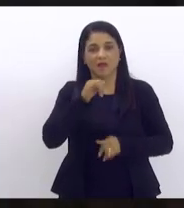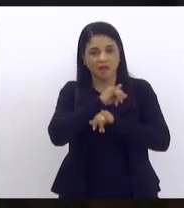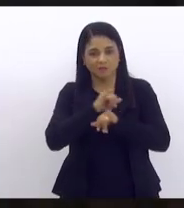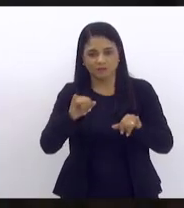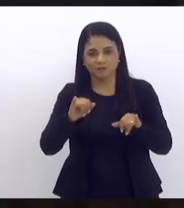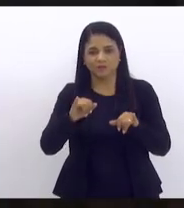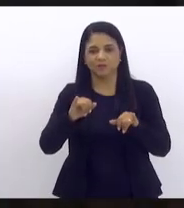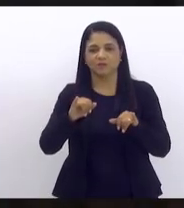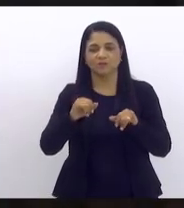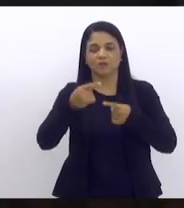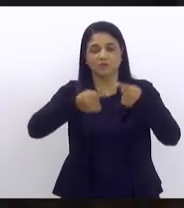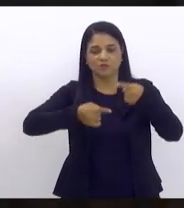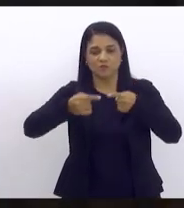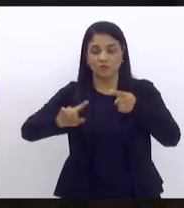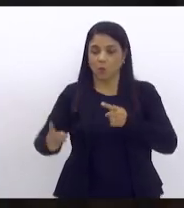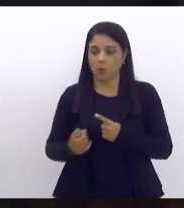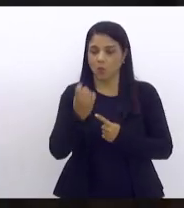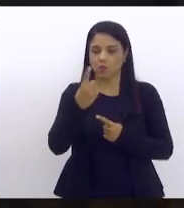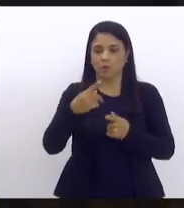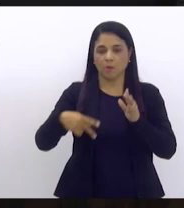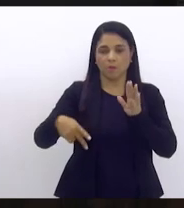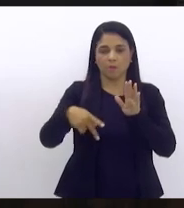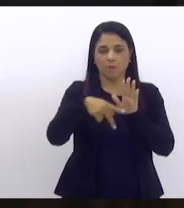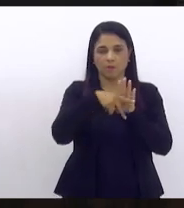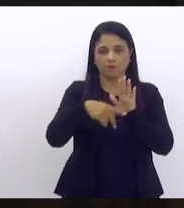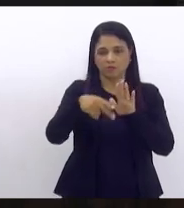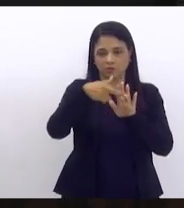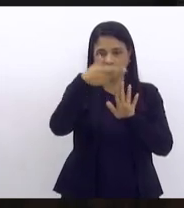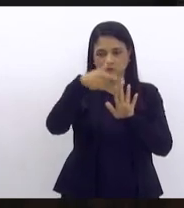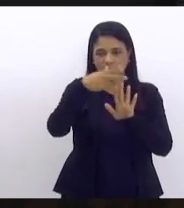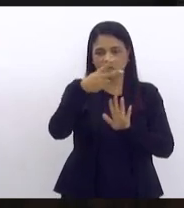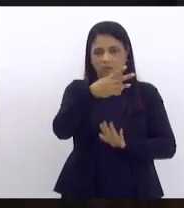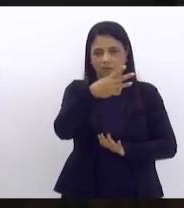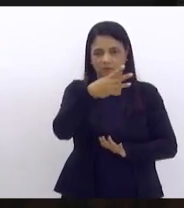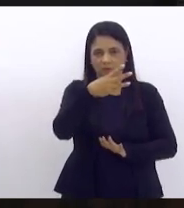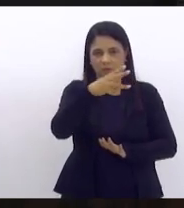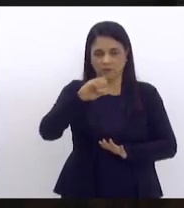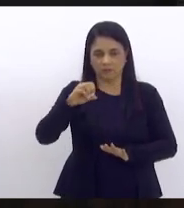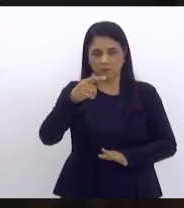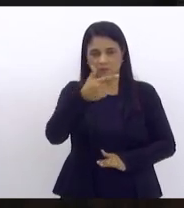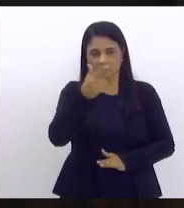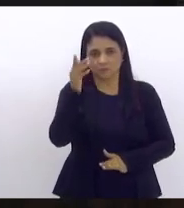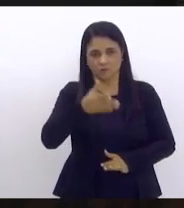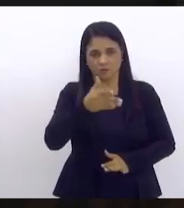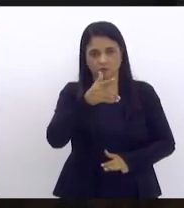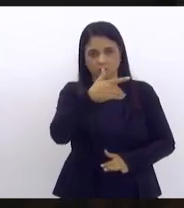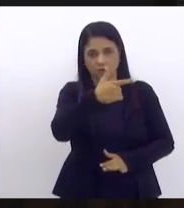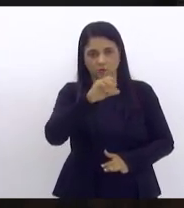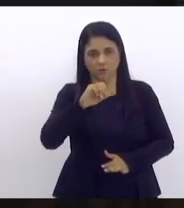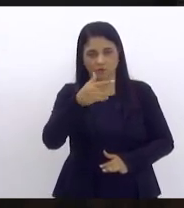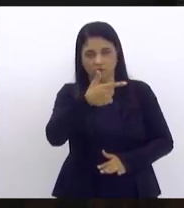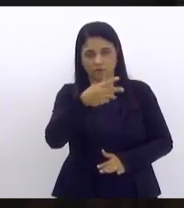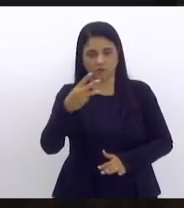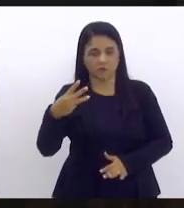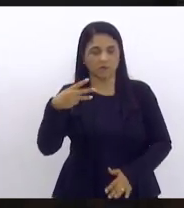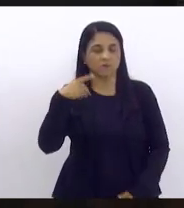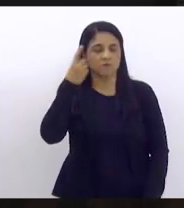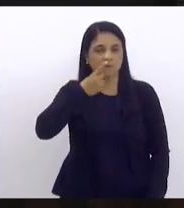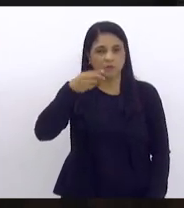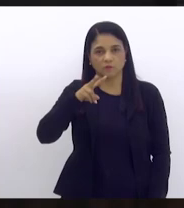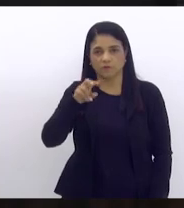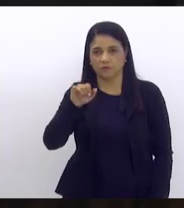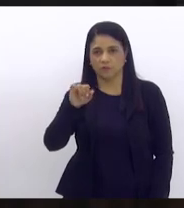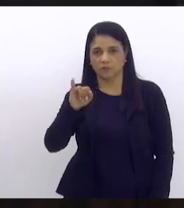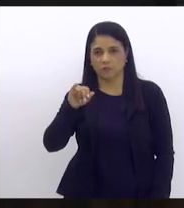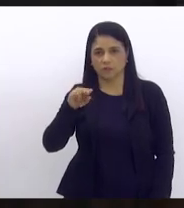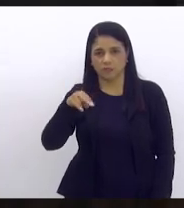Anuncio, em discussão única, projeto de resolução número 300/2023, de autoria do deputado Vinícius Cozzolino,